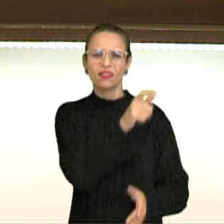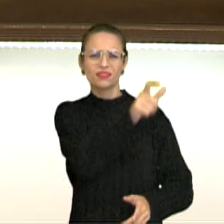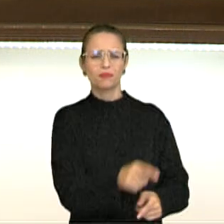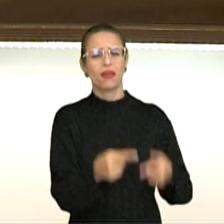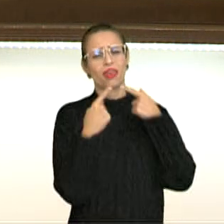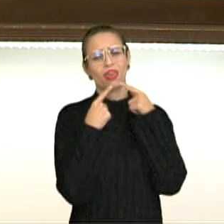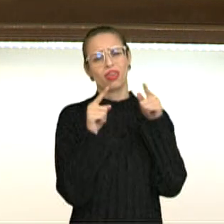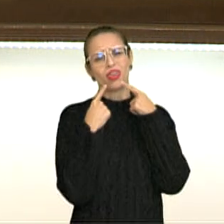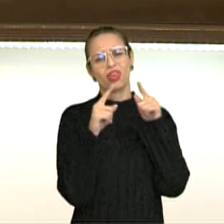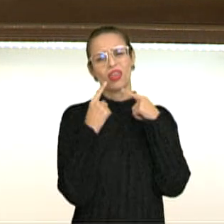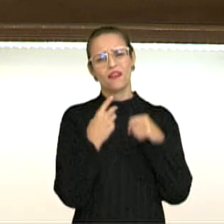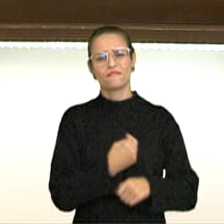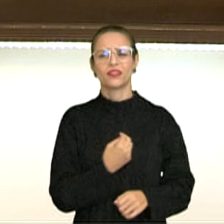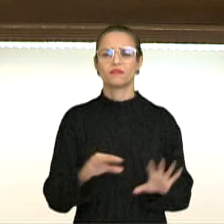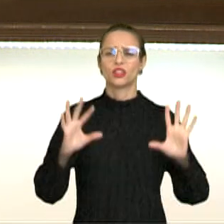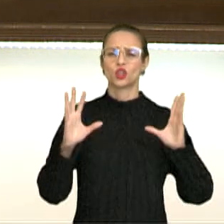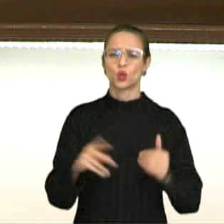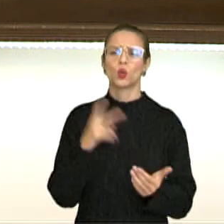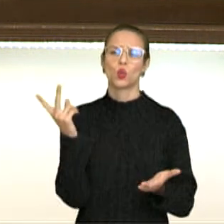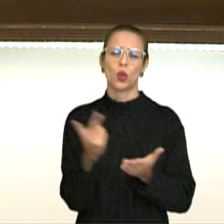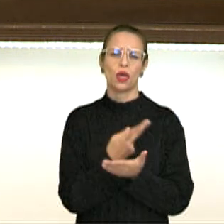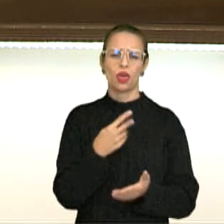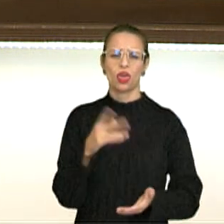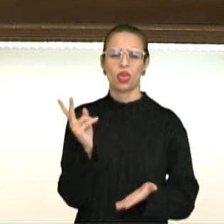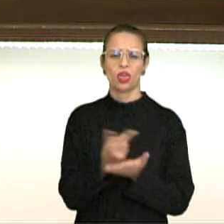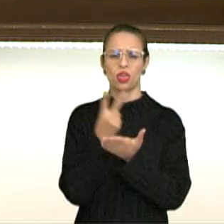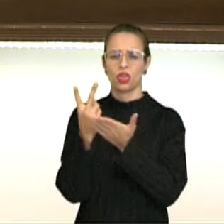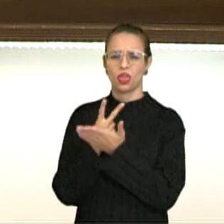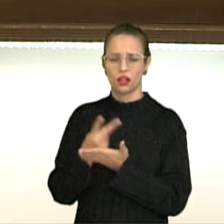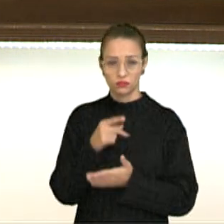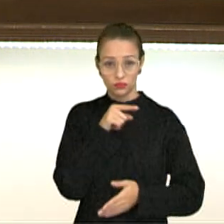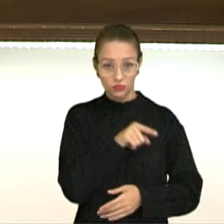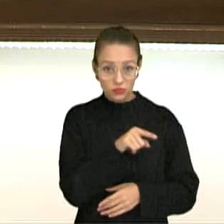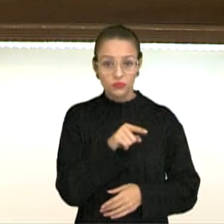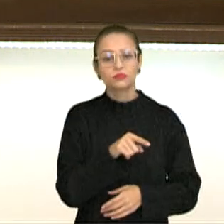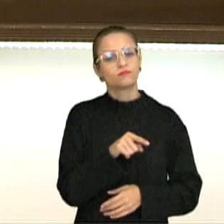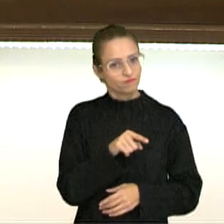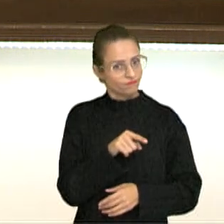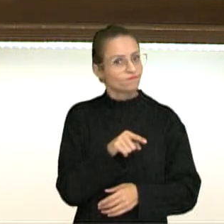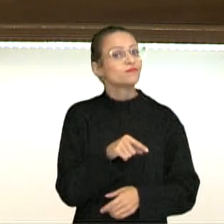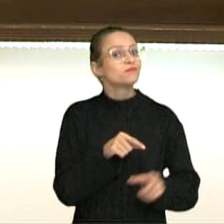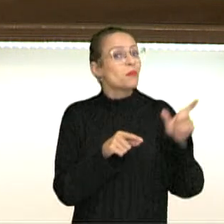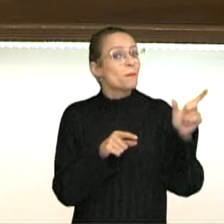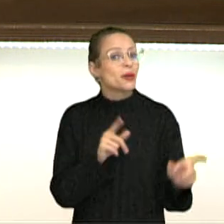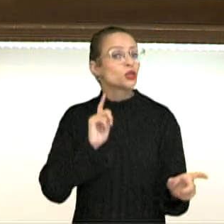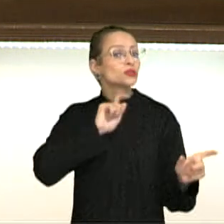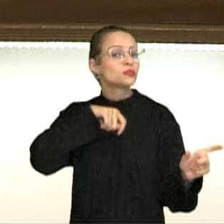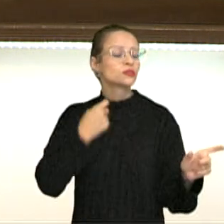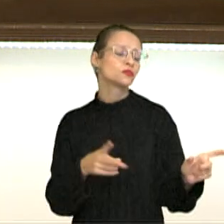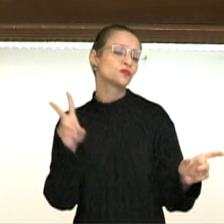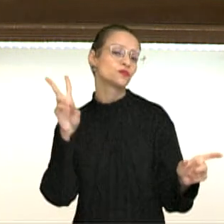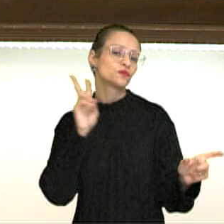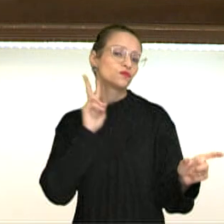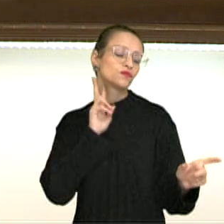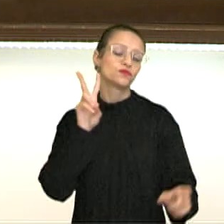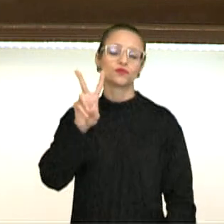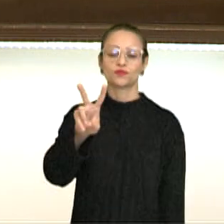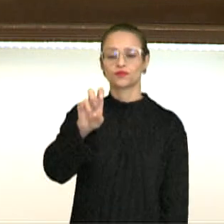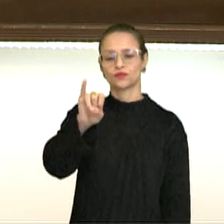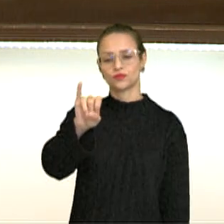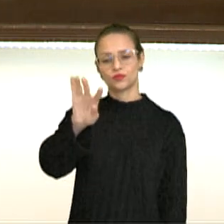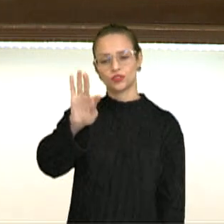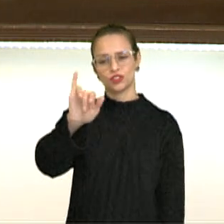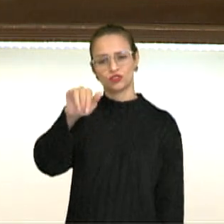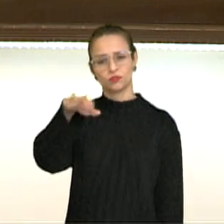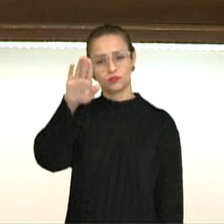reclamando da vida, que tudo acontece com ela de errado. Essas são as pessoas vitimistas e é sobre elas que nós vamos